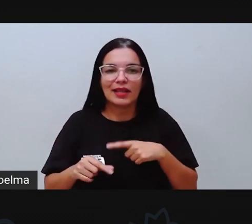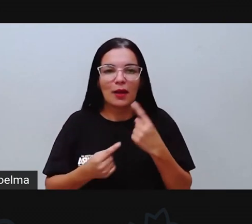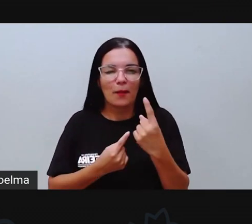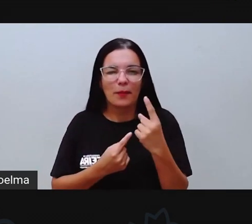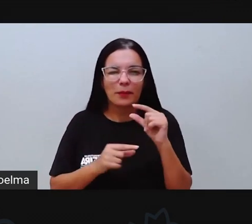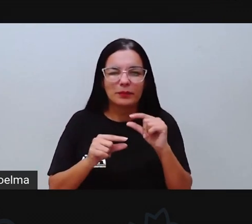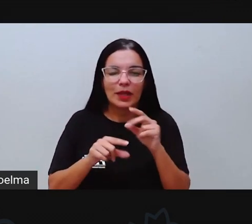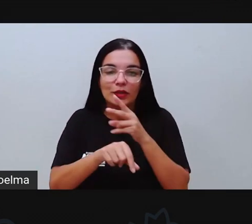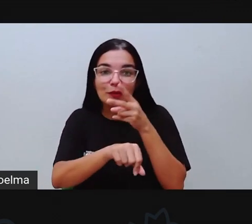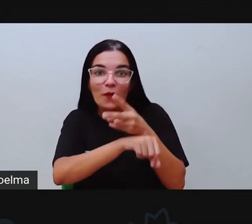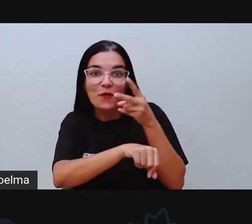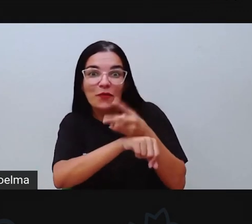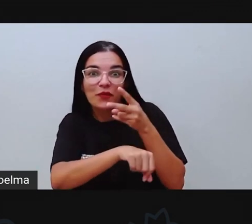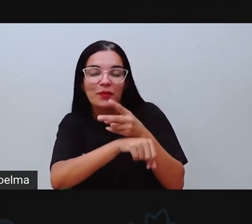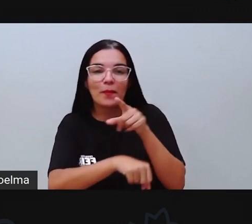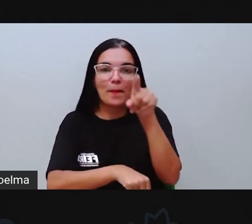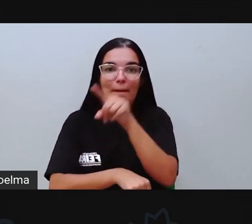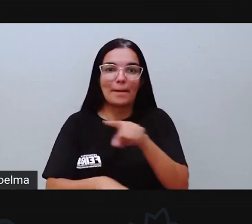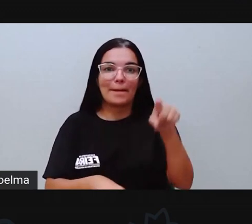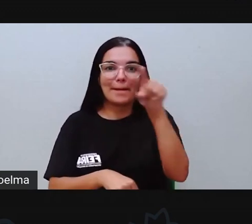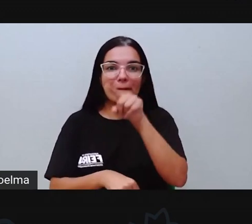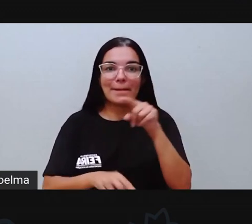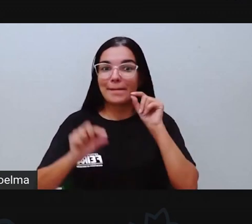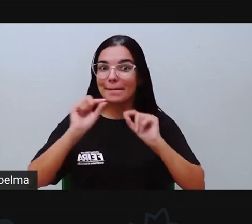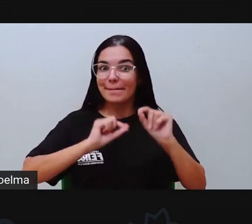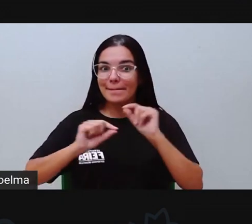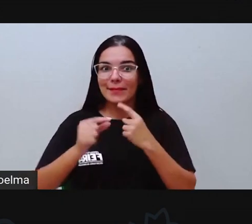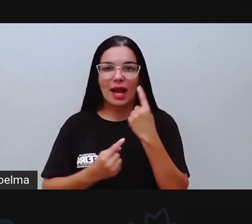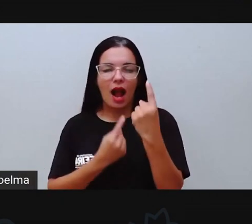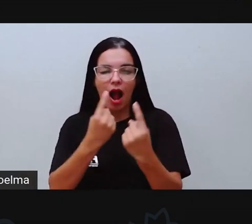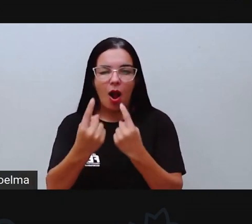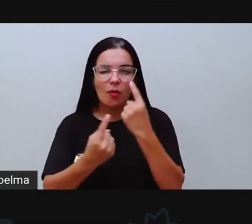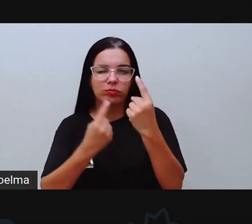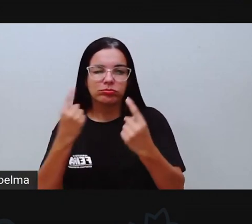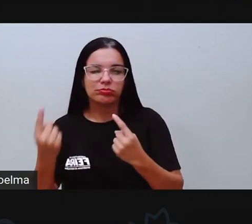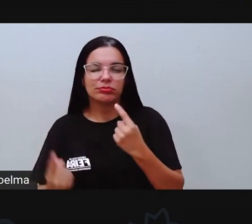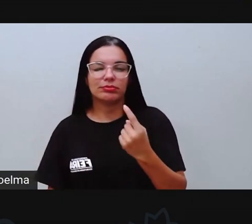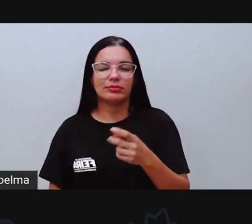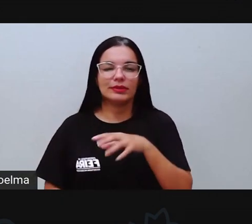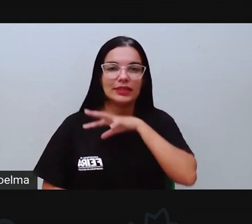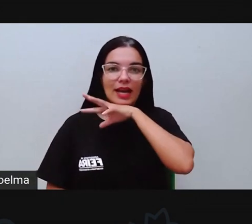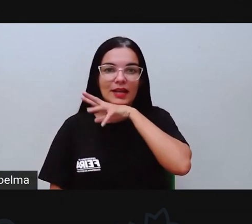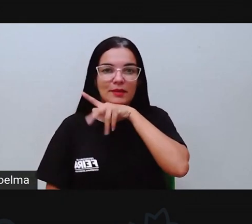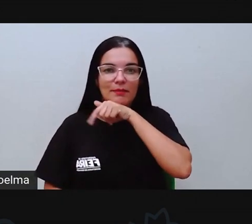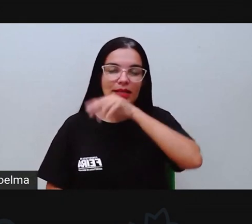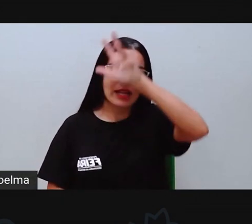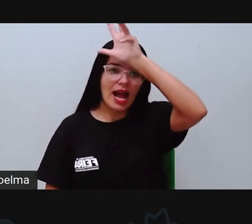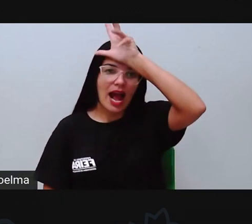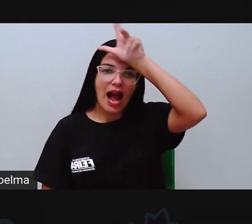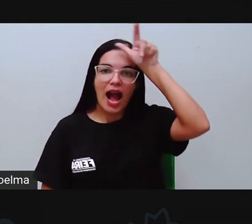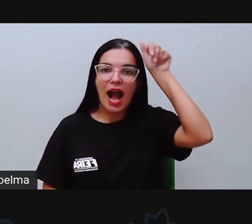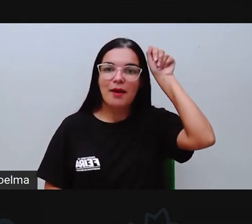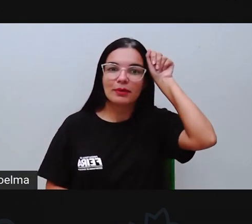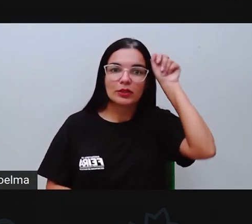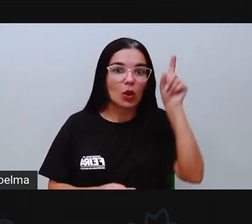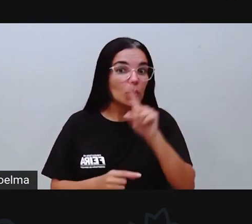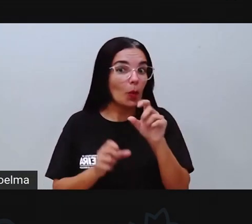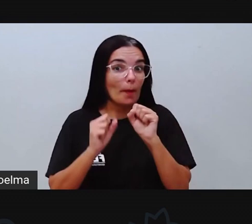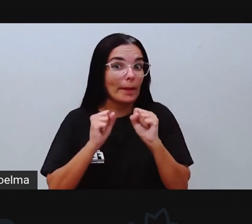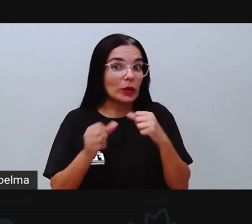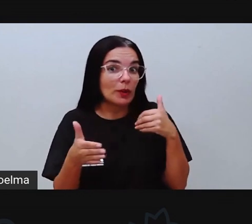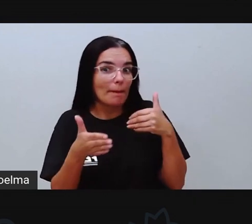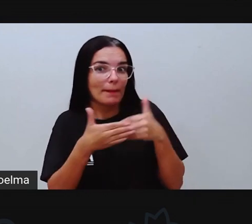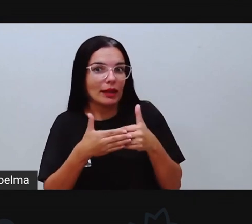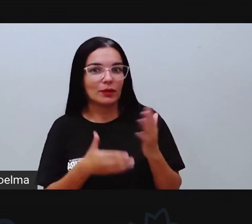um vídeo para vocês sobre alguns animais aí da Amazônia que a gente não pode chegar perto.